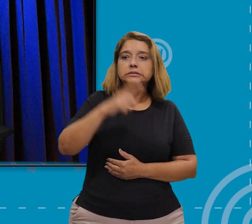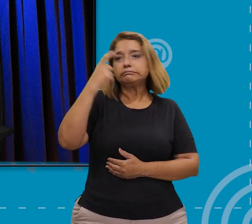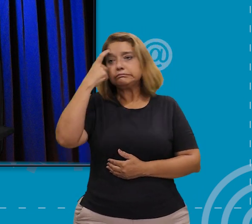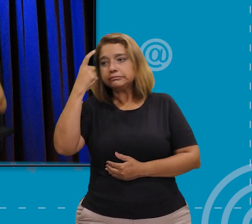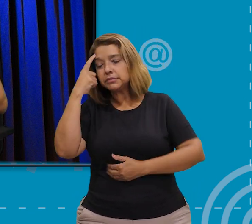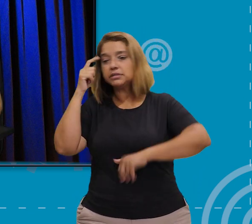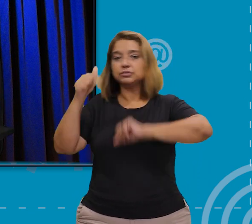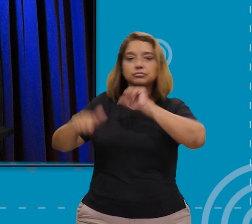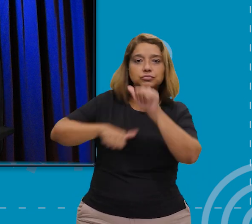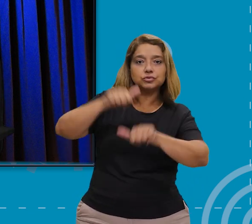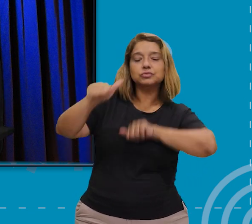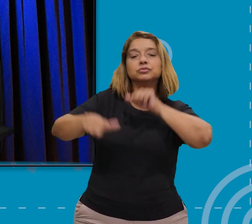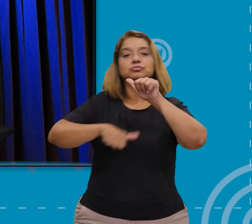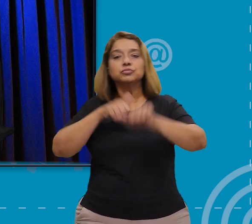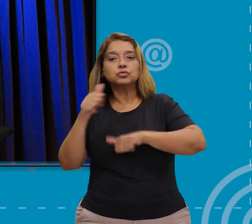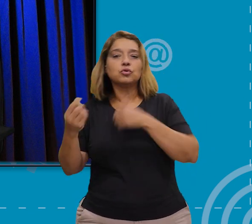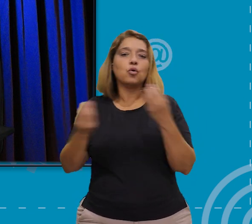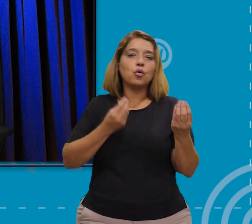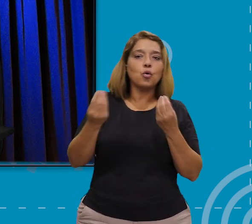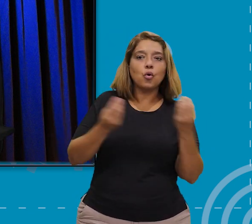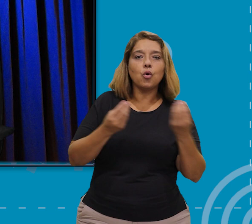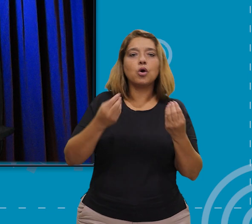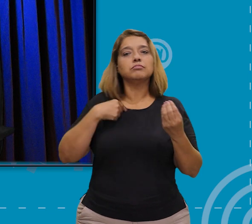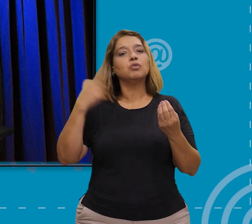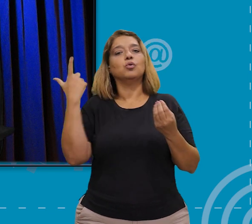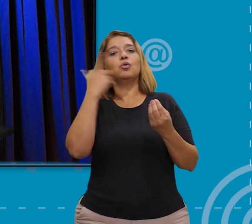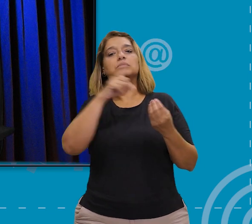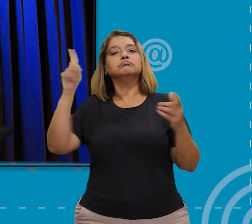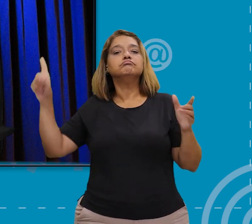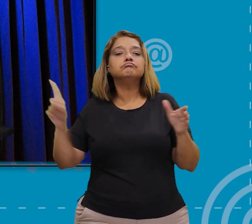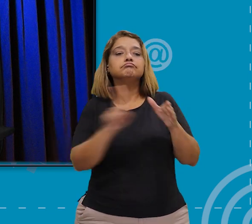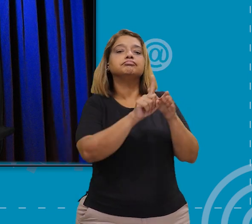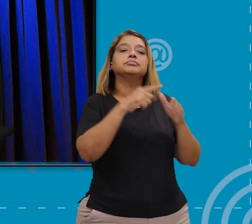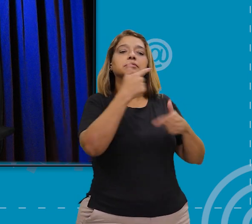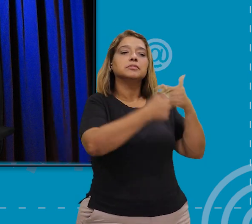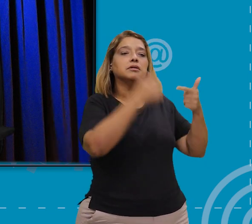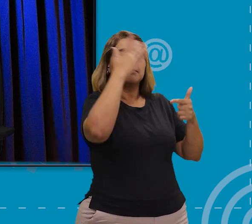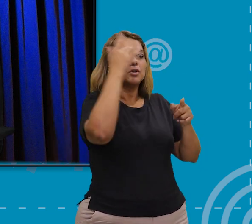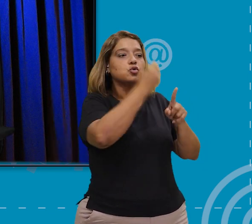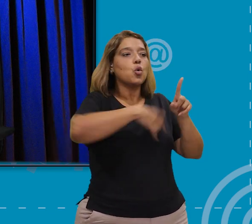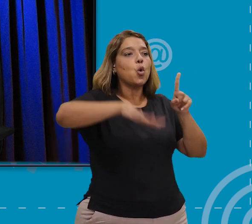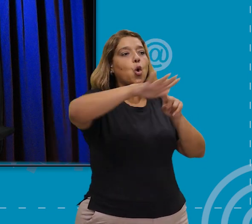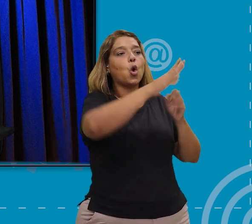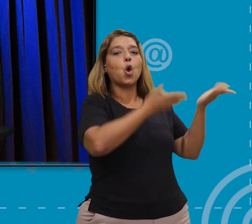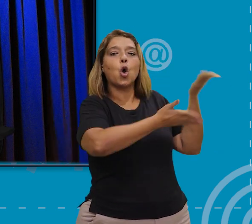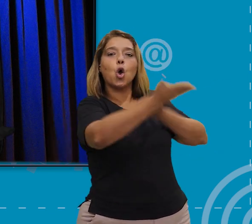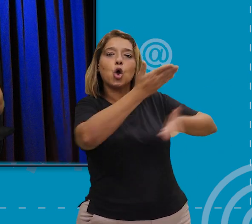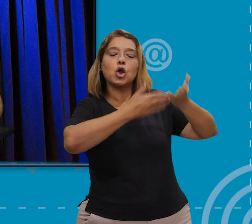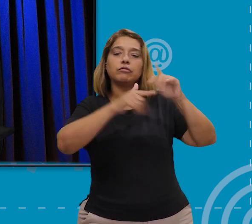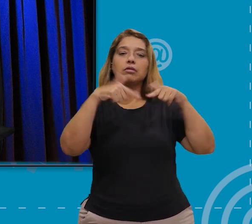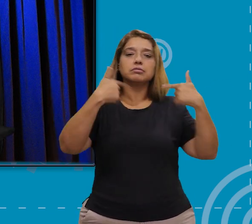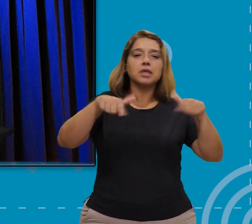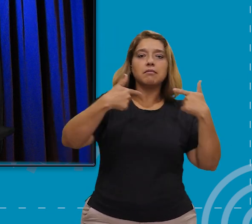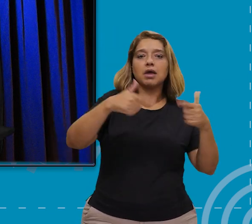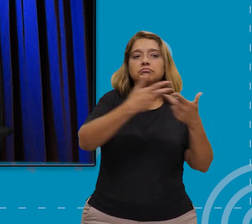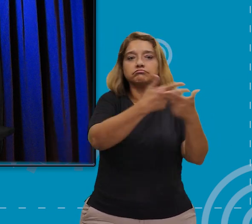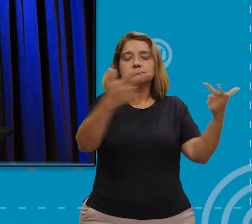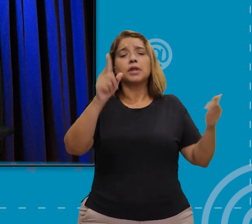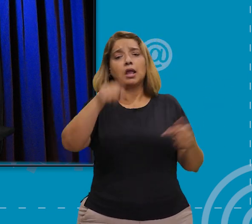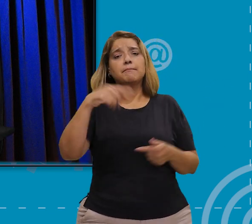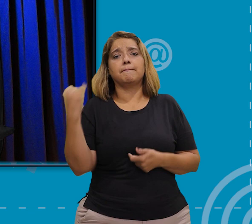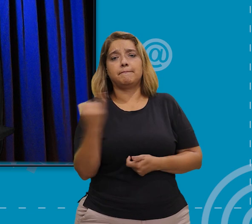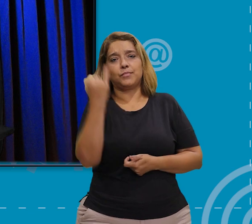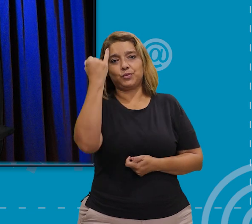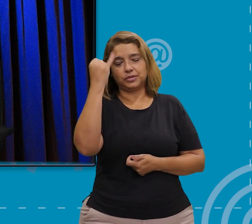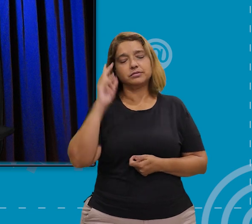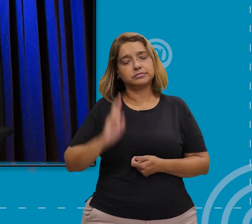meu primeiro laboratório, com os filhos, com o marido, e aí a gente vai estendendo, né, para o ambiente social, enfim, para o ambiente de trabalho.